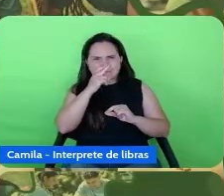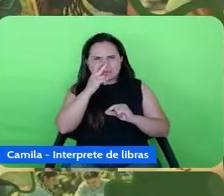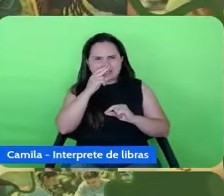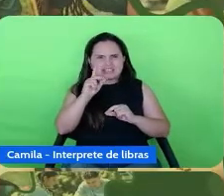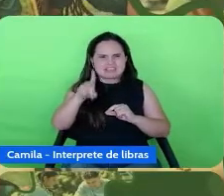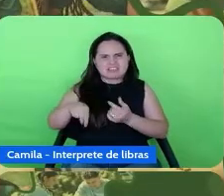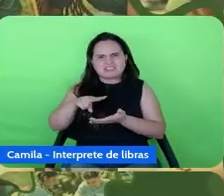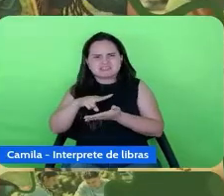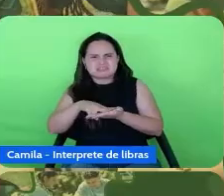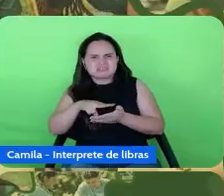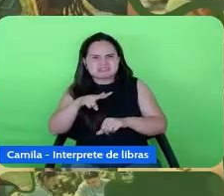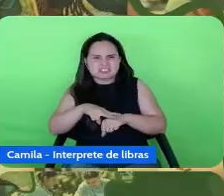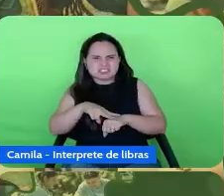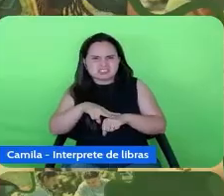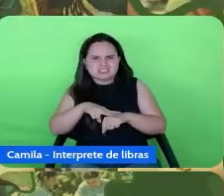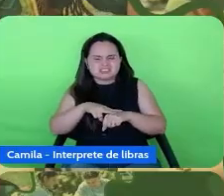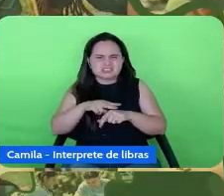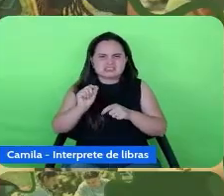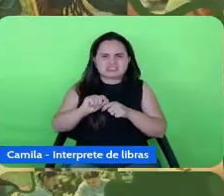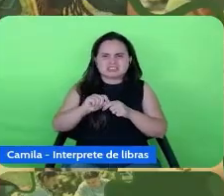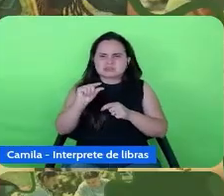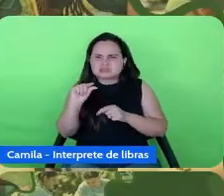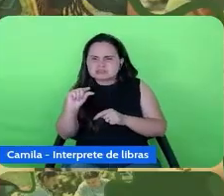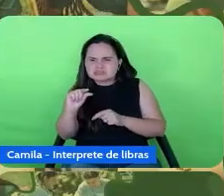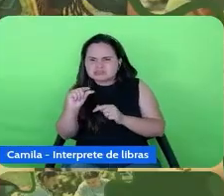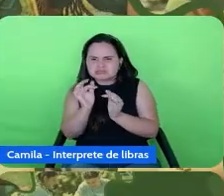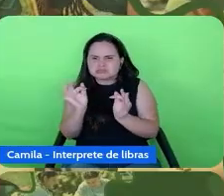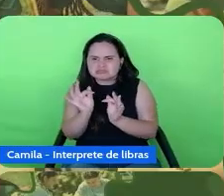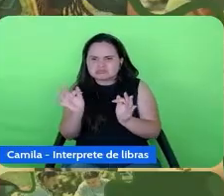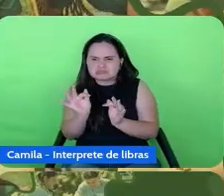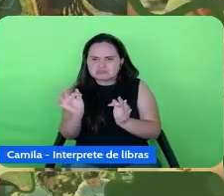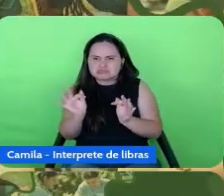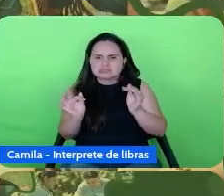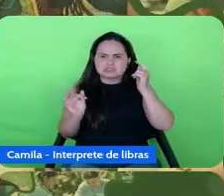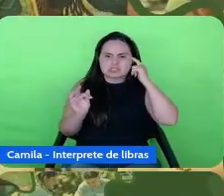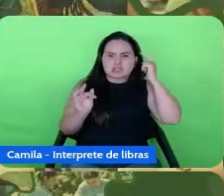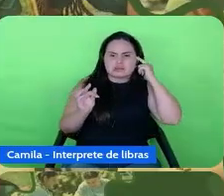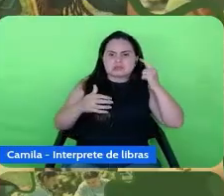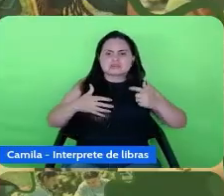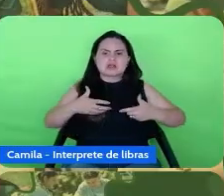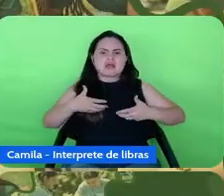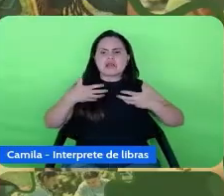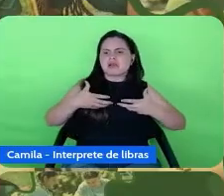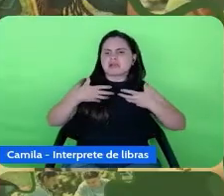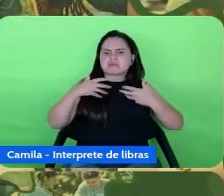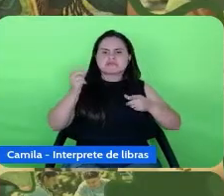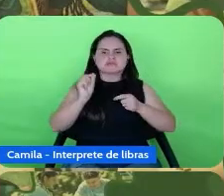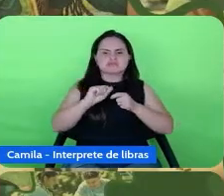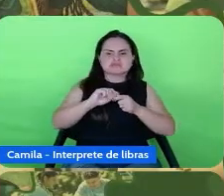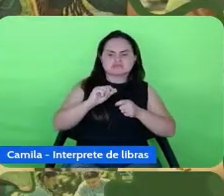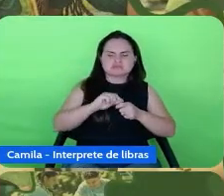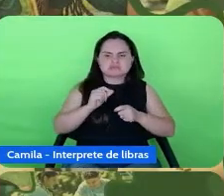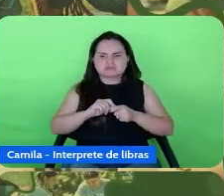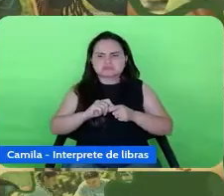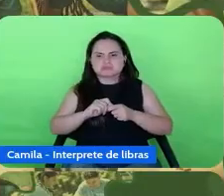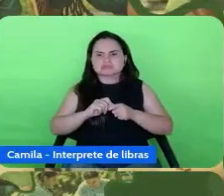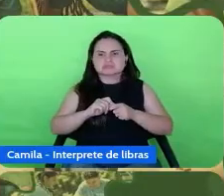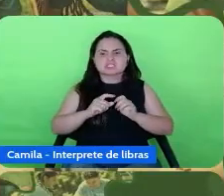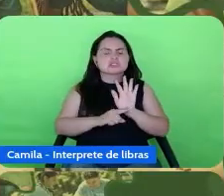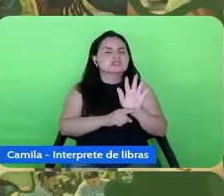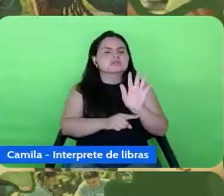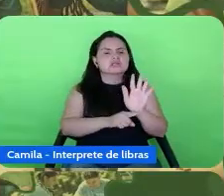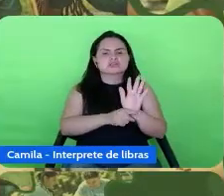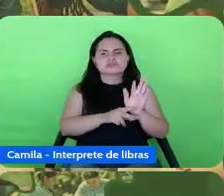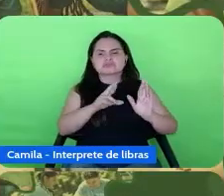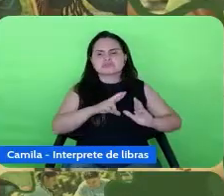verde. Fazer pouquinha coisa local e já se achar autossuficiente. Eu faço, eu ajudo na reciclagem, já